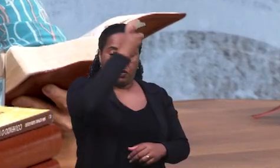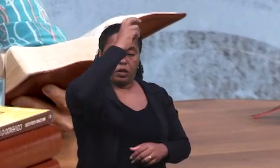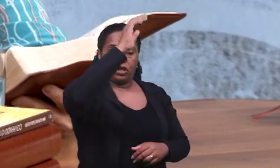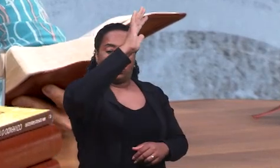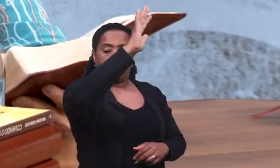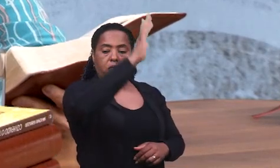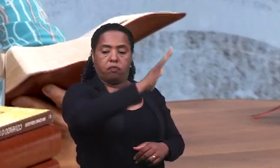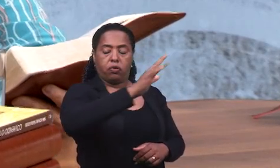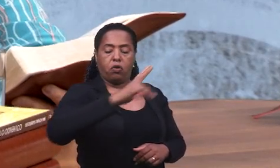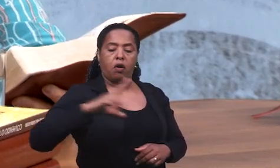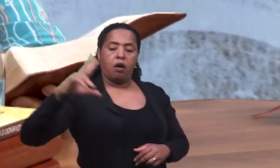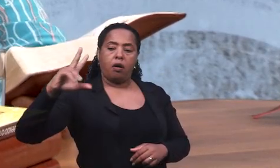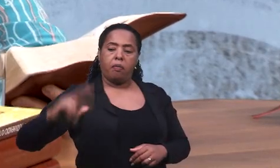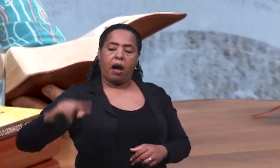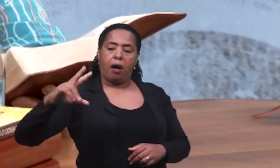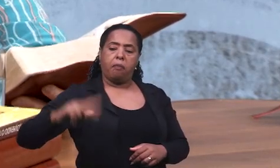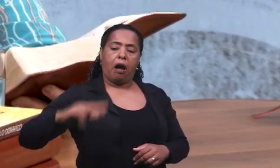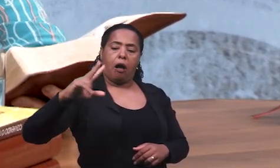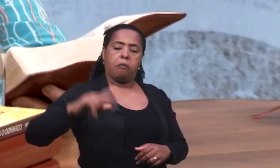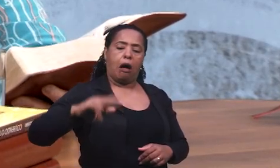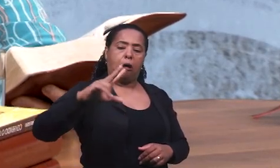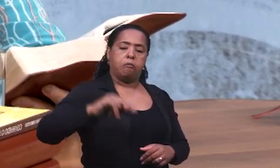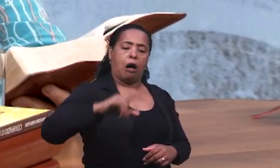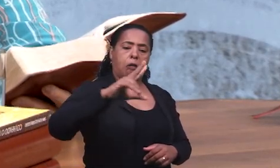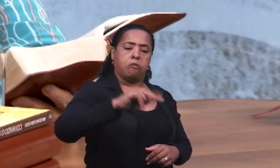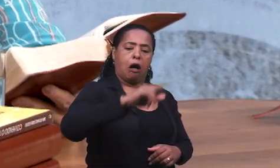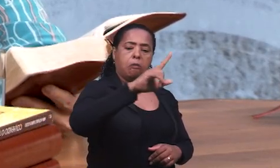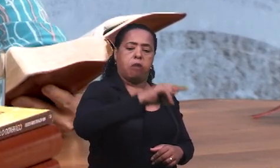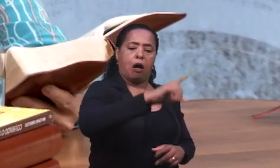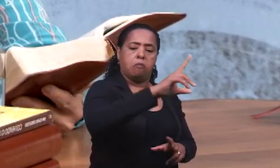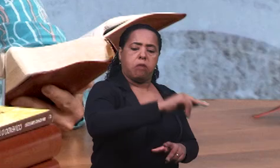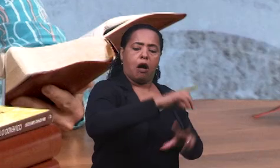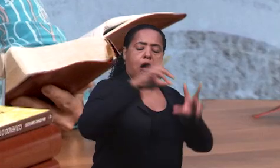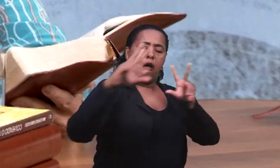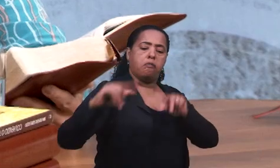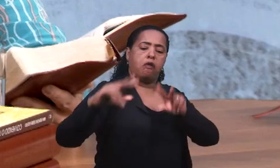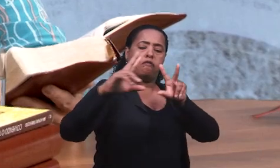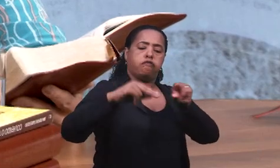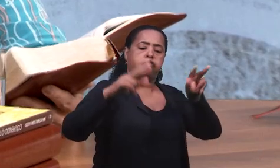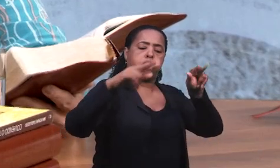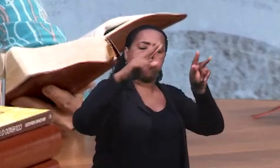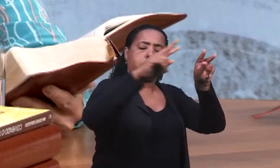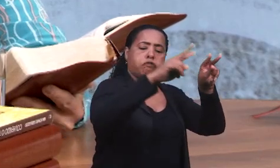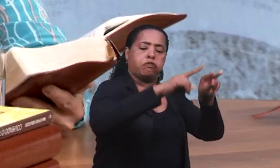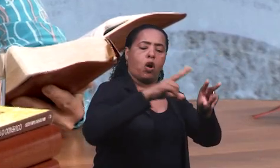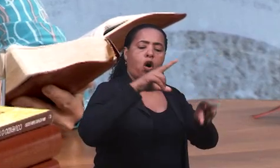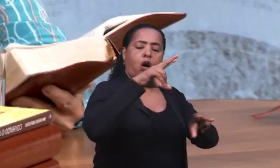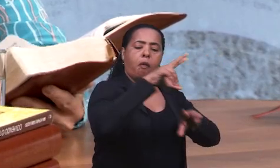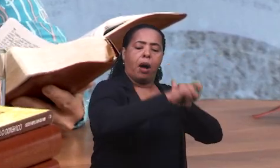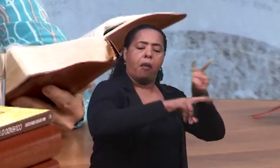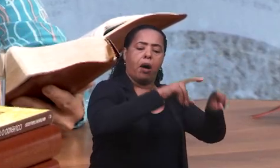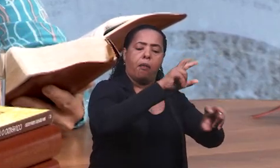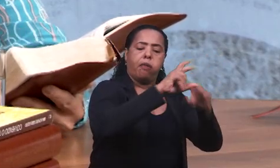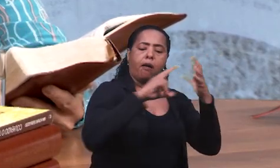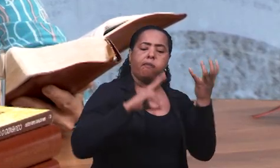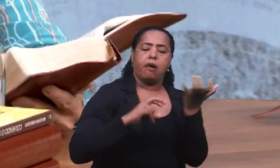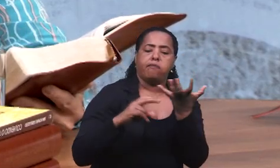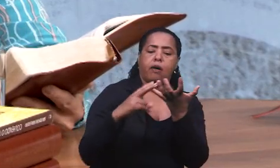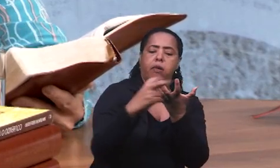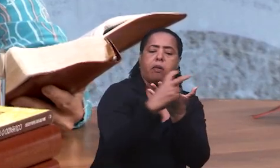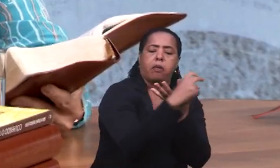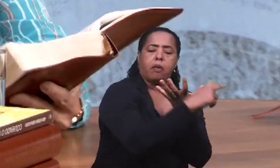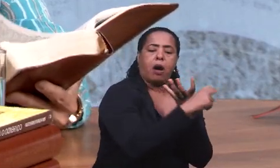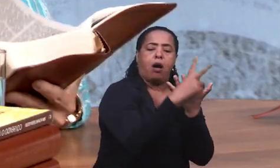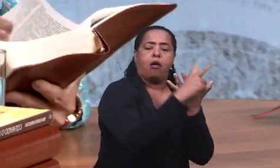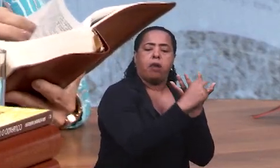para que os gafanhotos venham sobre a terra do Egito e comam toda a erva da terra, tudo